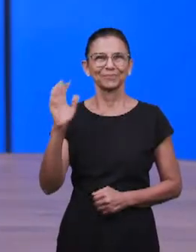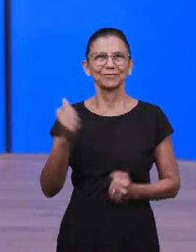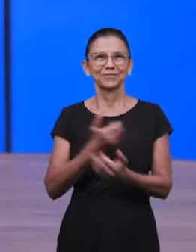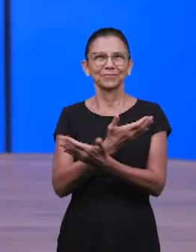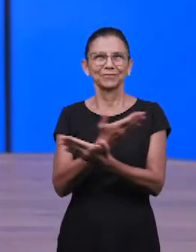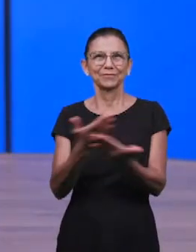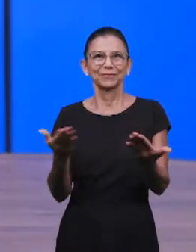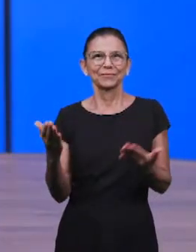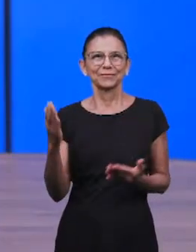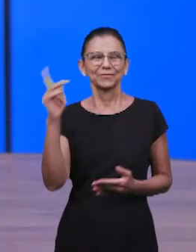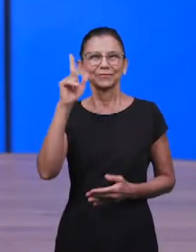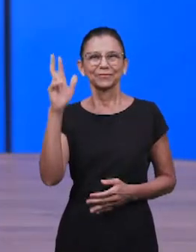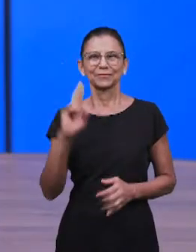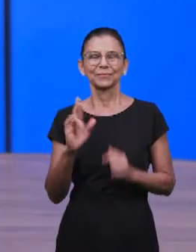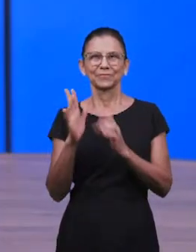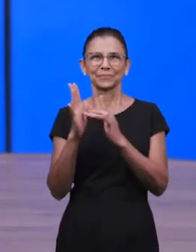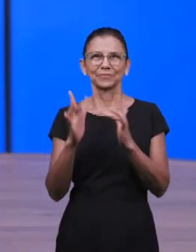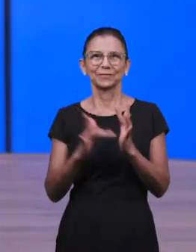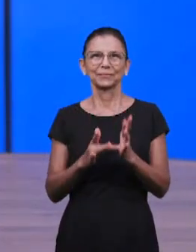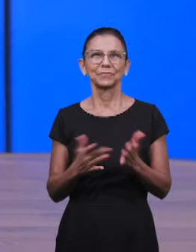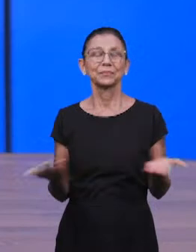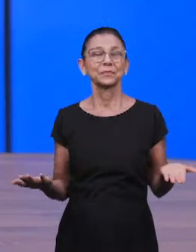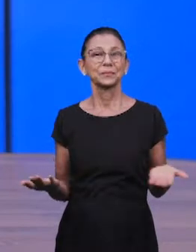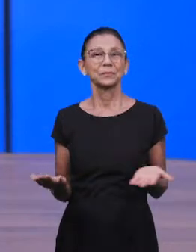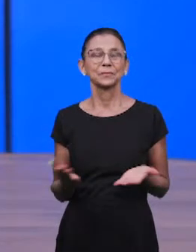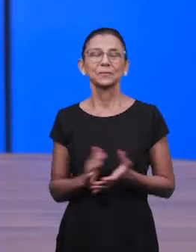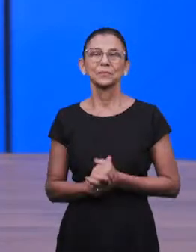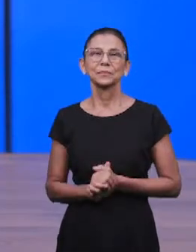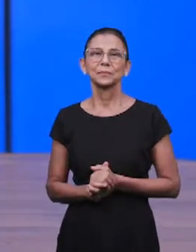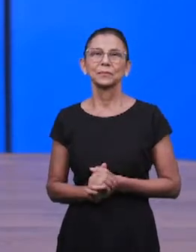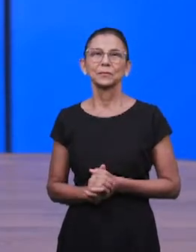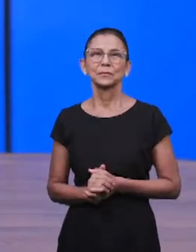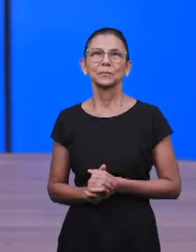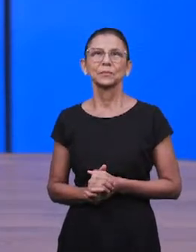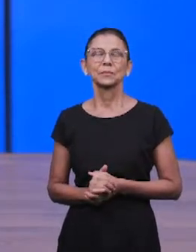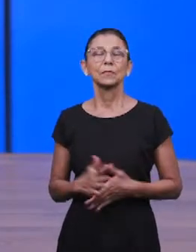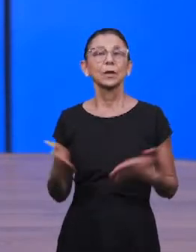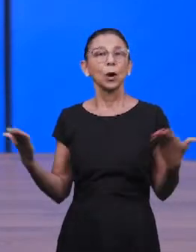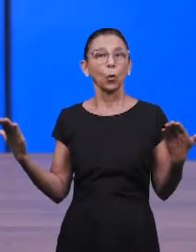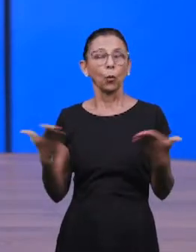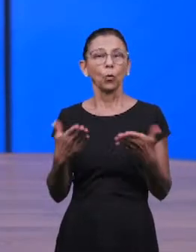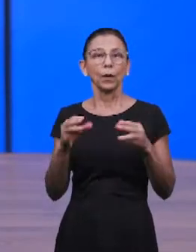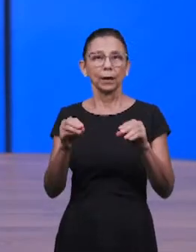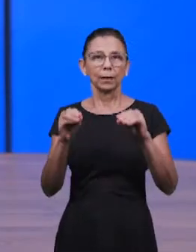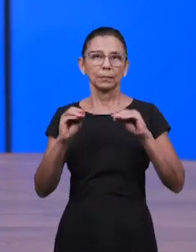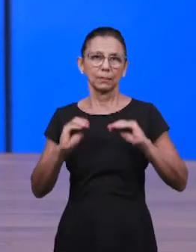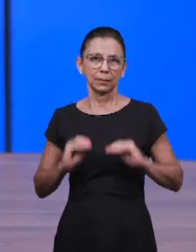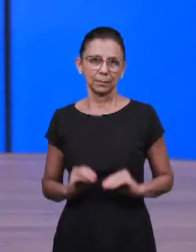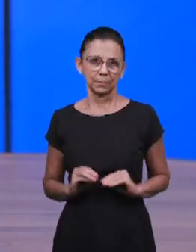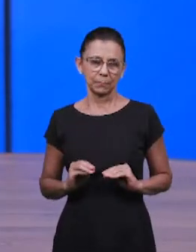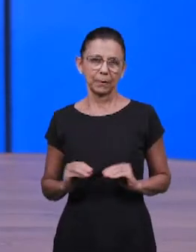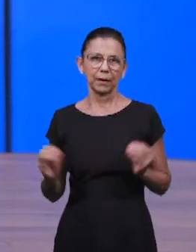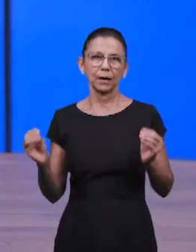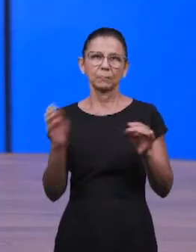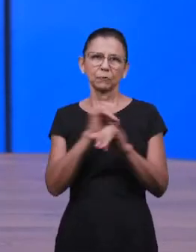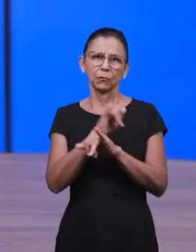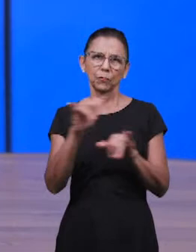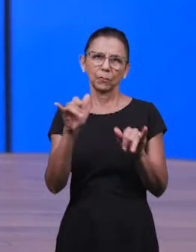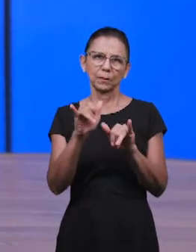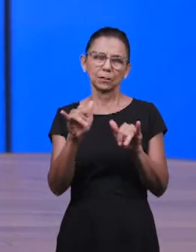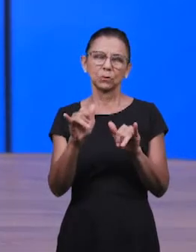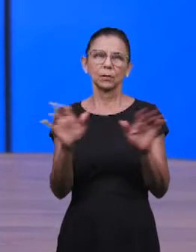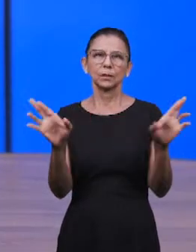Olá, irmãos, eu quero cumprimentar a todos com a paz do Senhor. Estamos aqui mais uma vez para nós anteciparmos para os irmãos